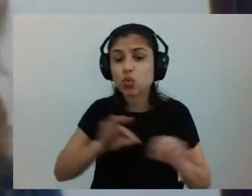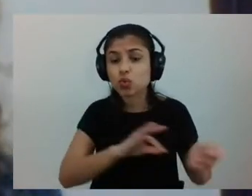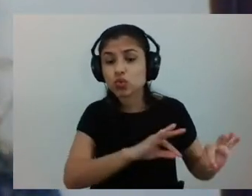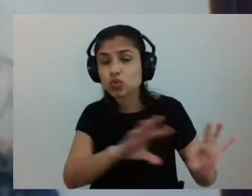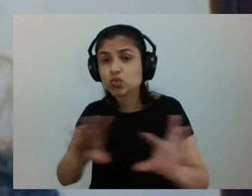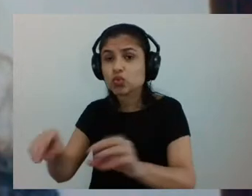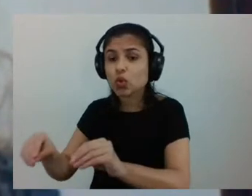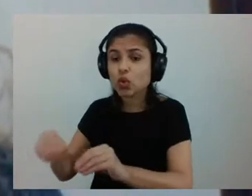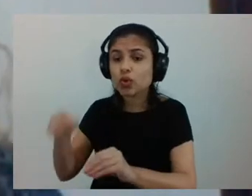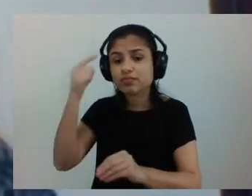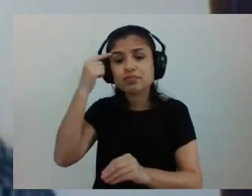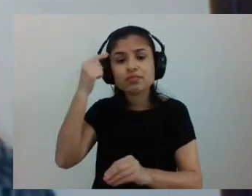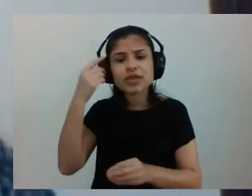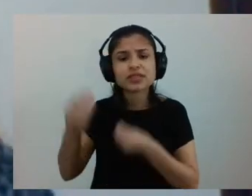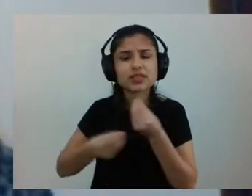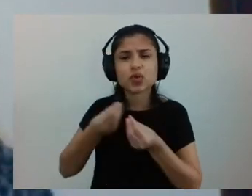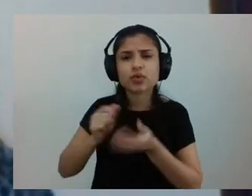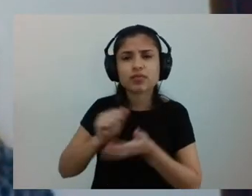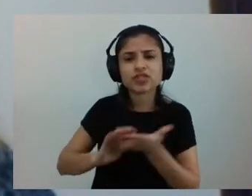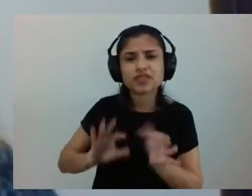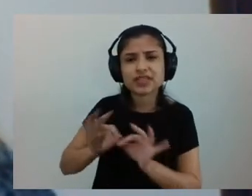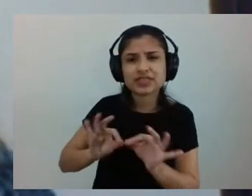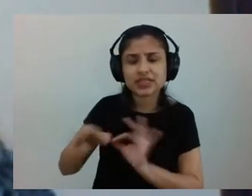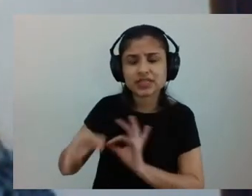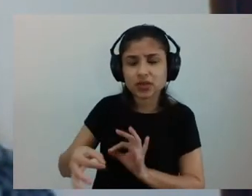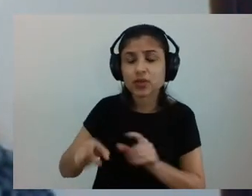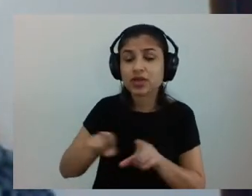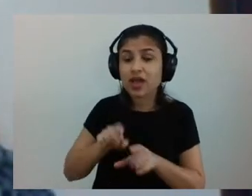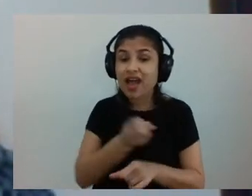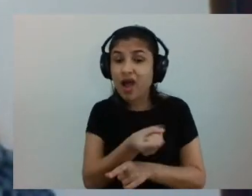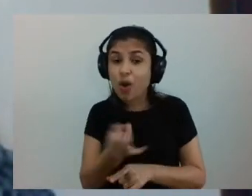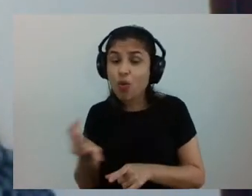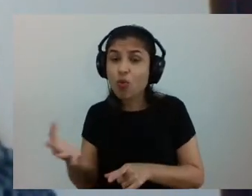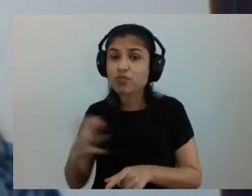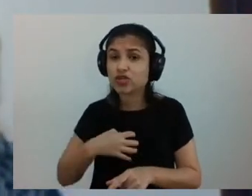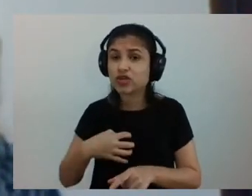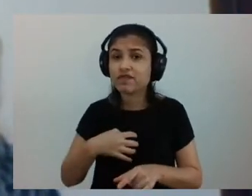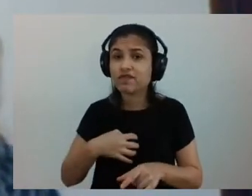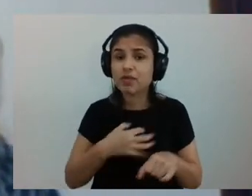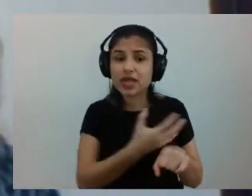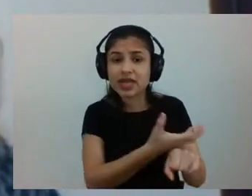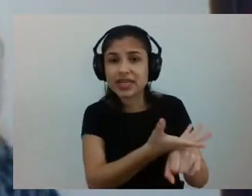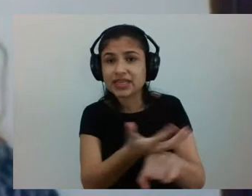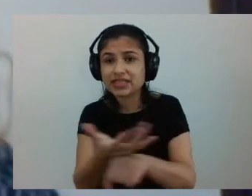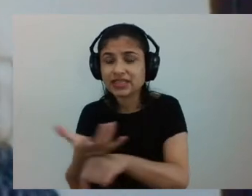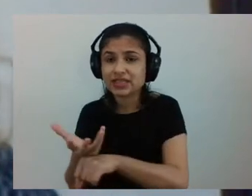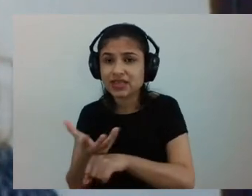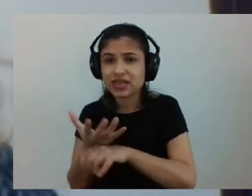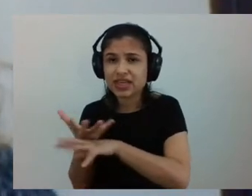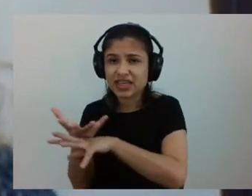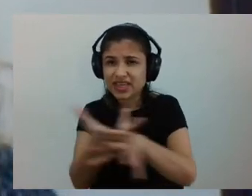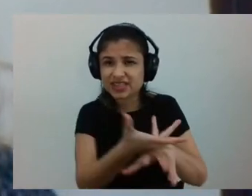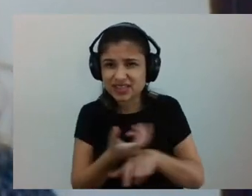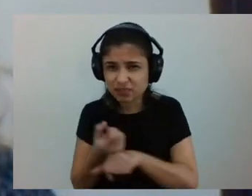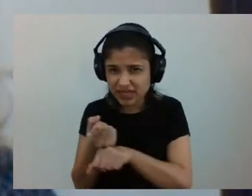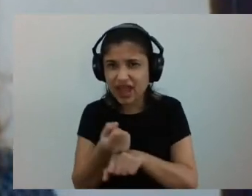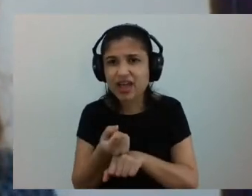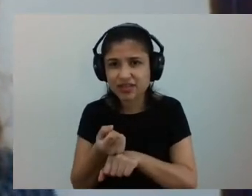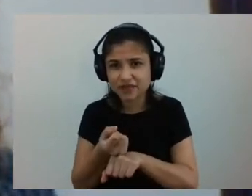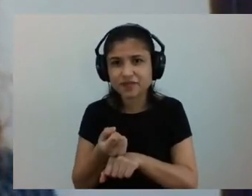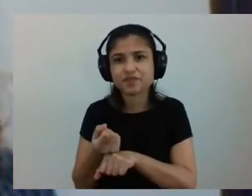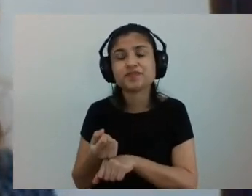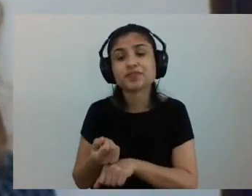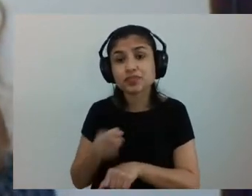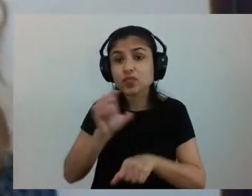essas atividades, inclusive algumas de formas interdisciplinares. Então, cursos da área de saúde poderão, né,